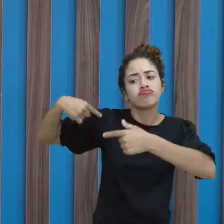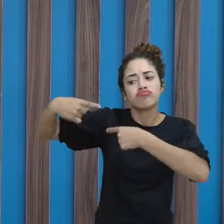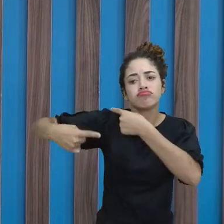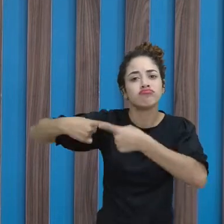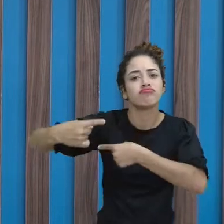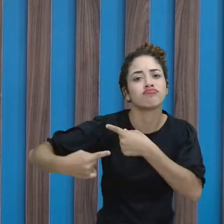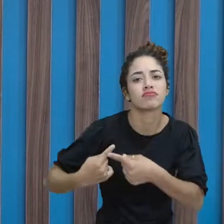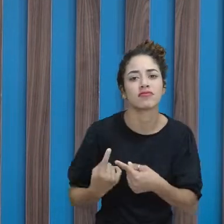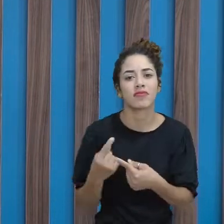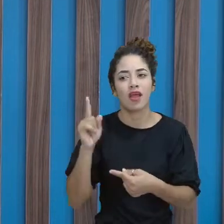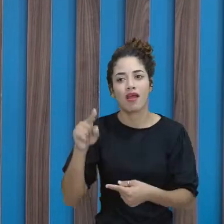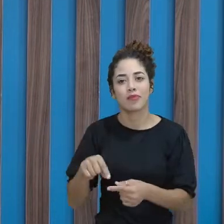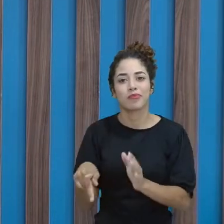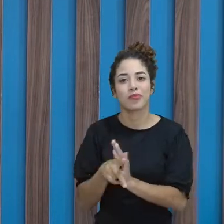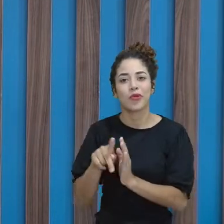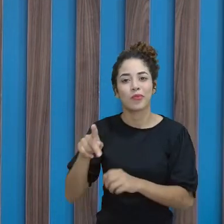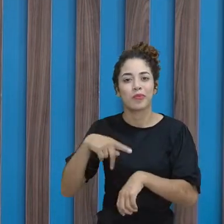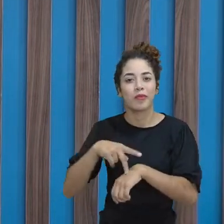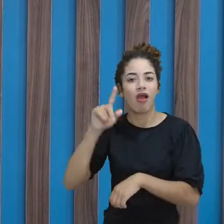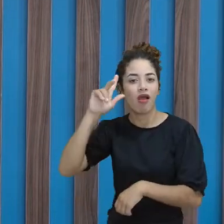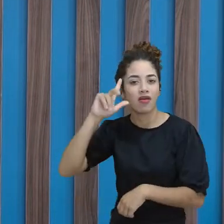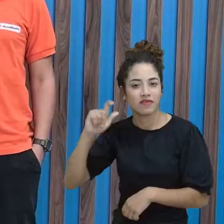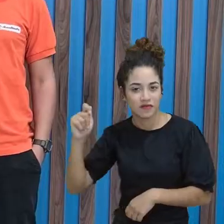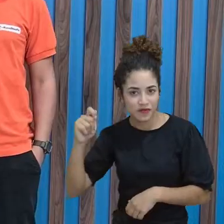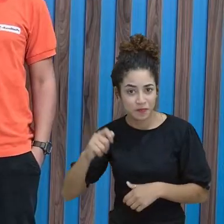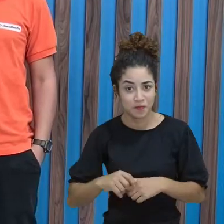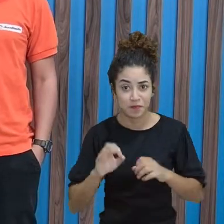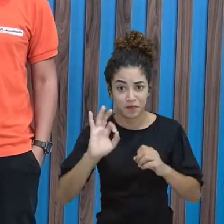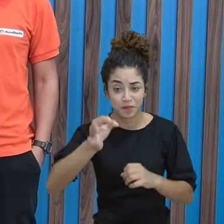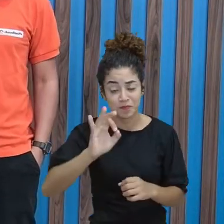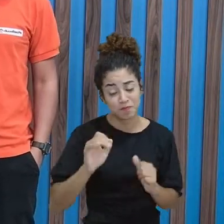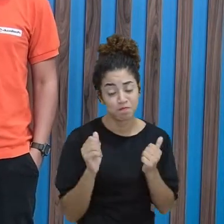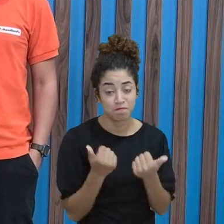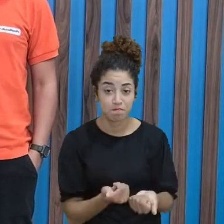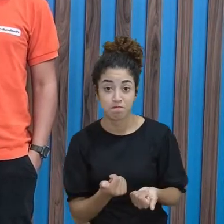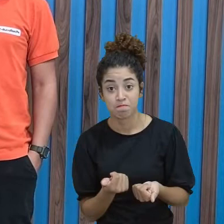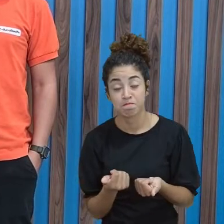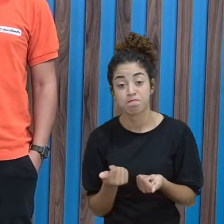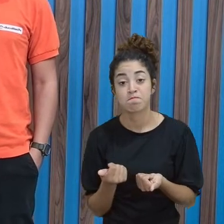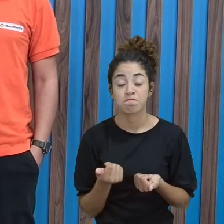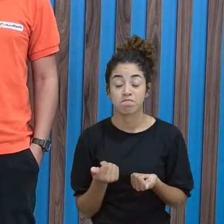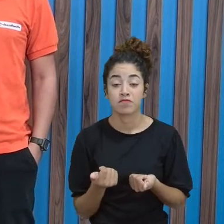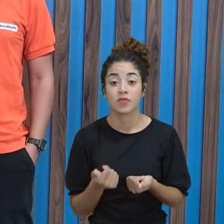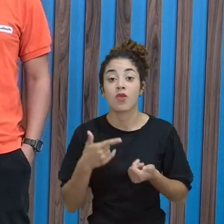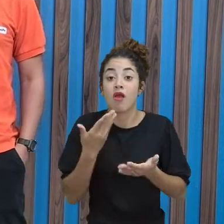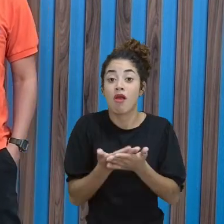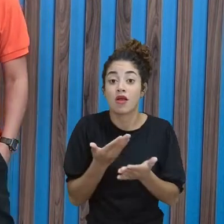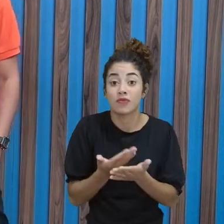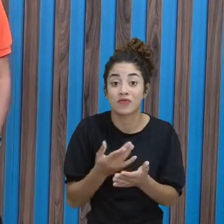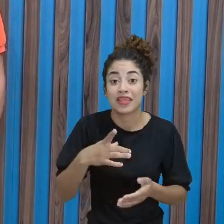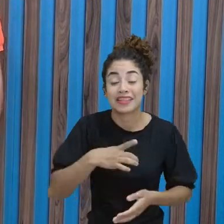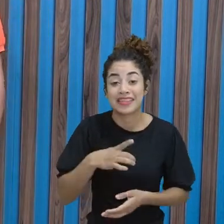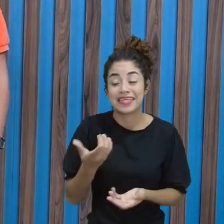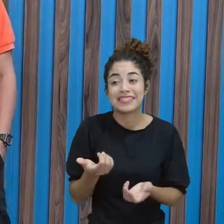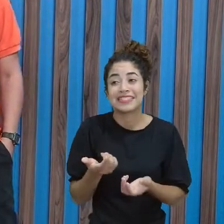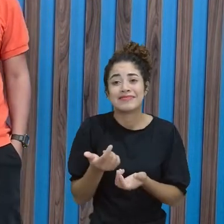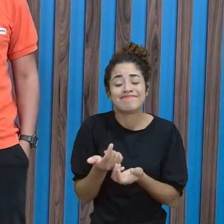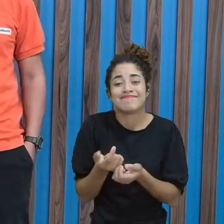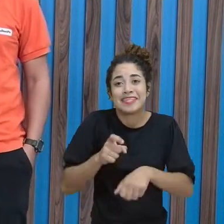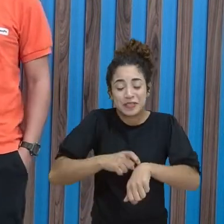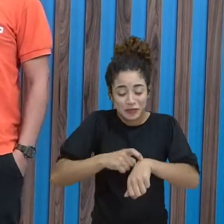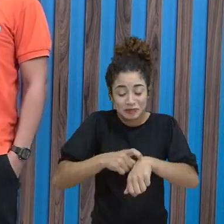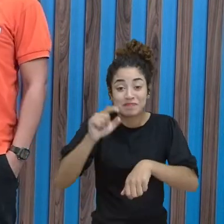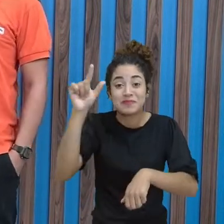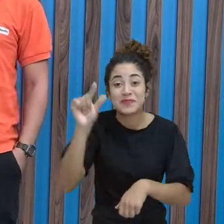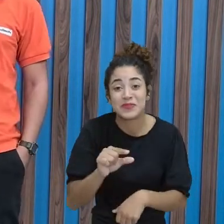pra gente africana. Exatamente, pessoal. Então, vê, nossa aula tem pouquíssimo tempo,